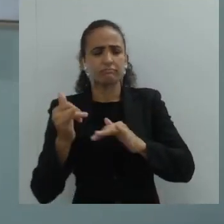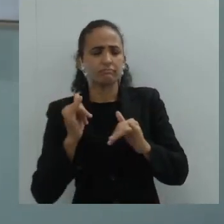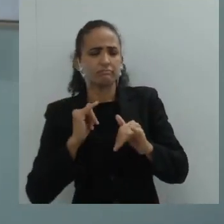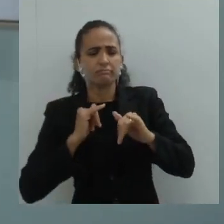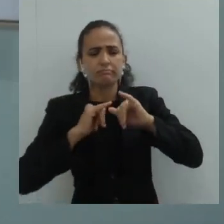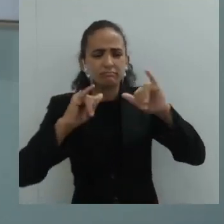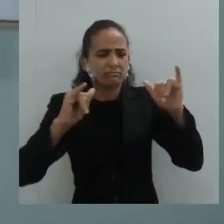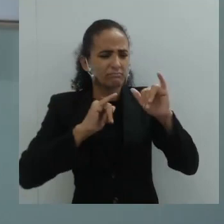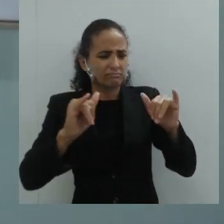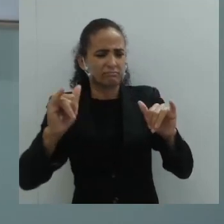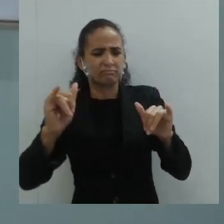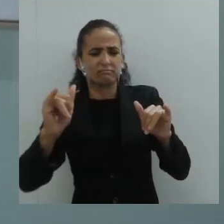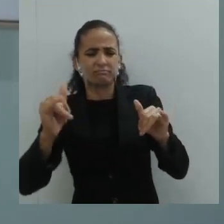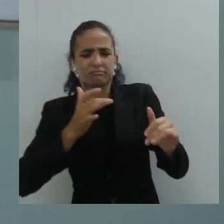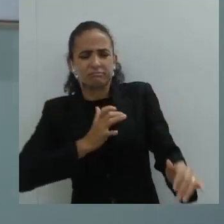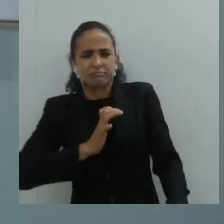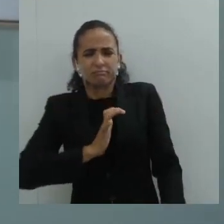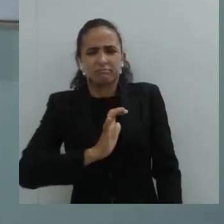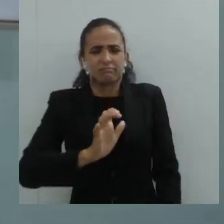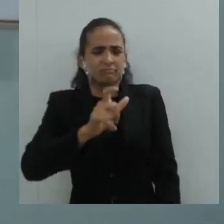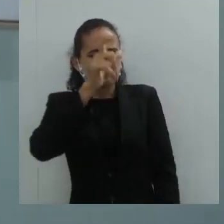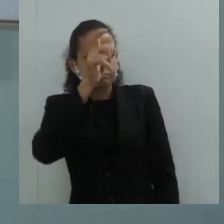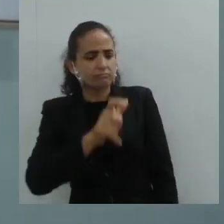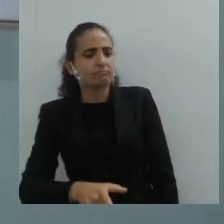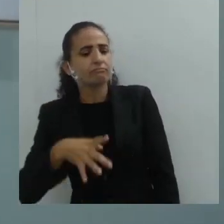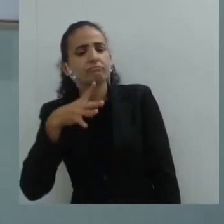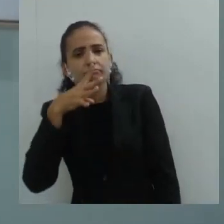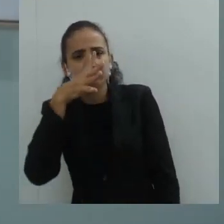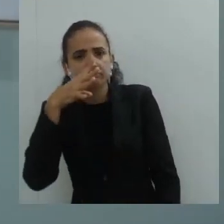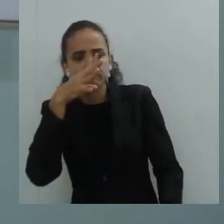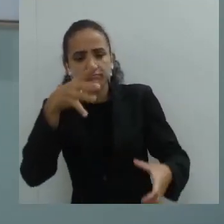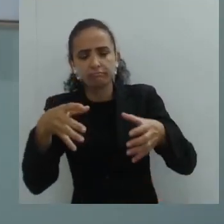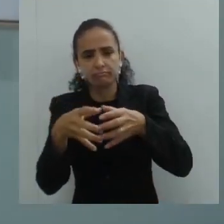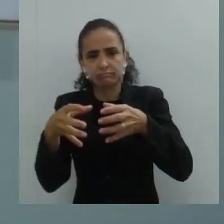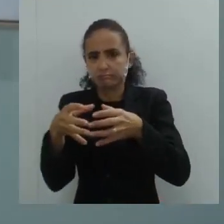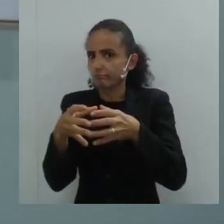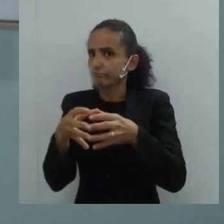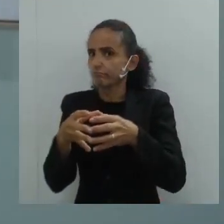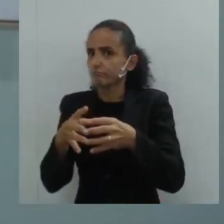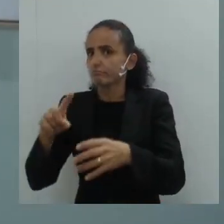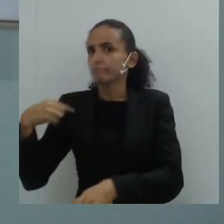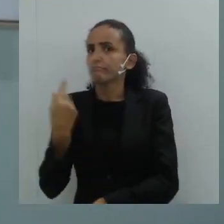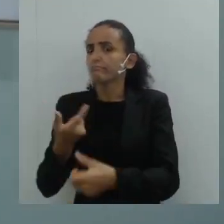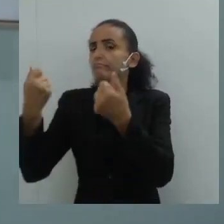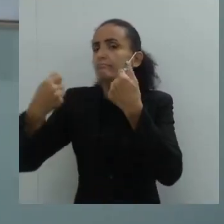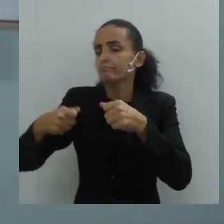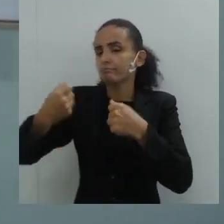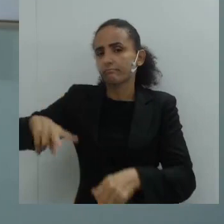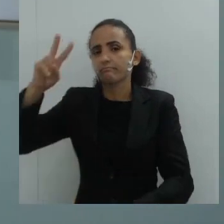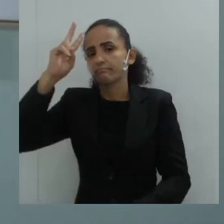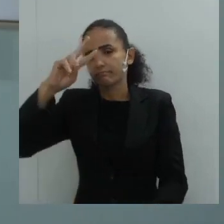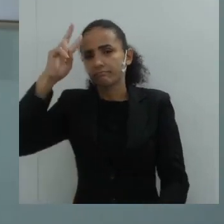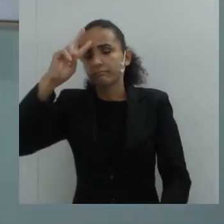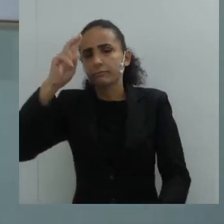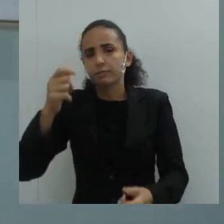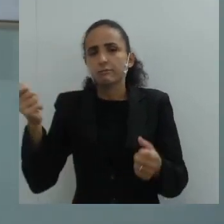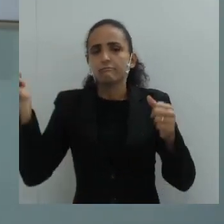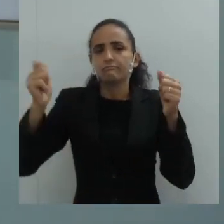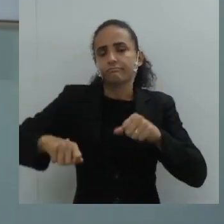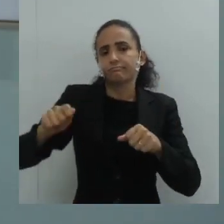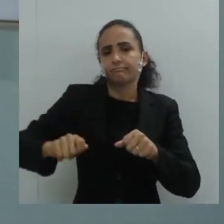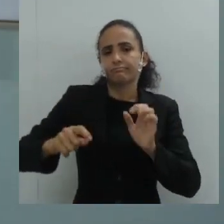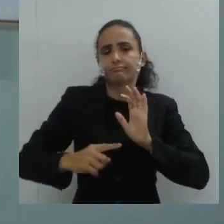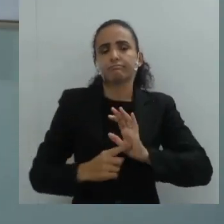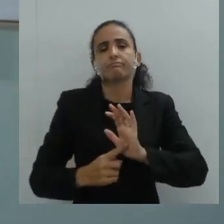quê? O ódio contra uma pessoa ou um grupo. E lembrar que na mídia temos também a possibilidade